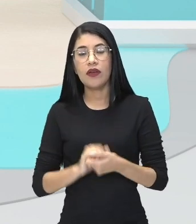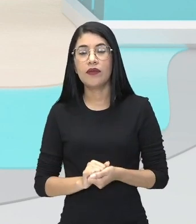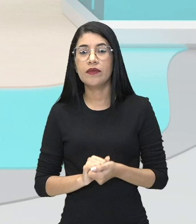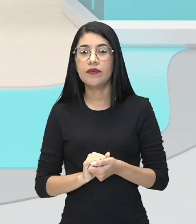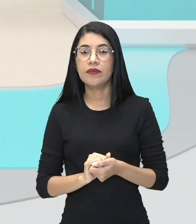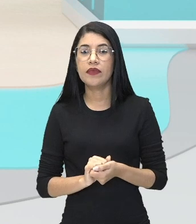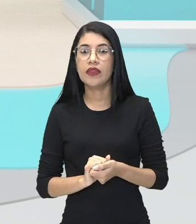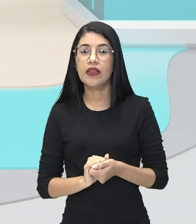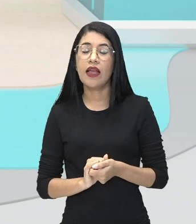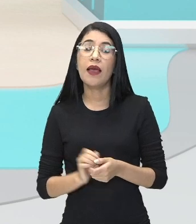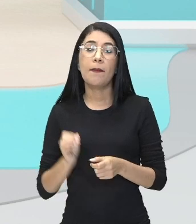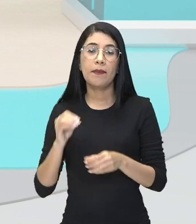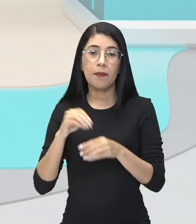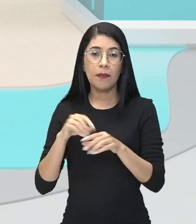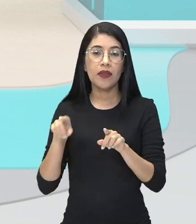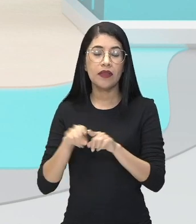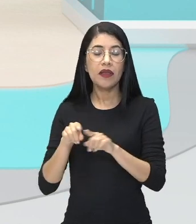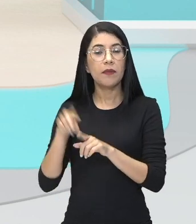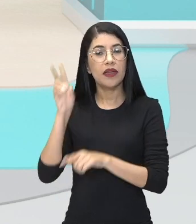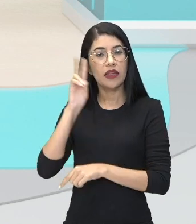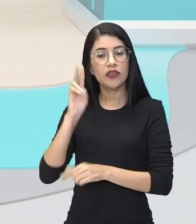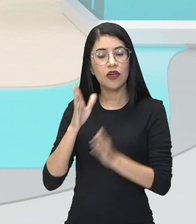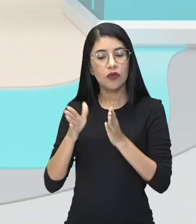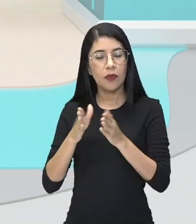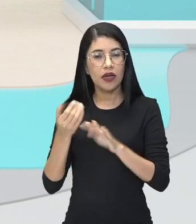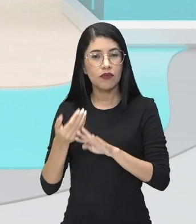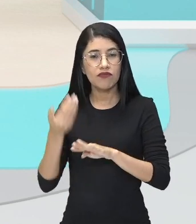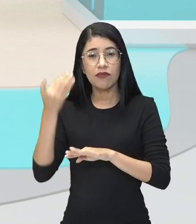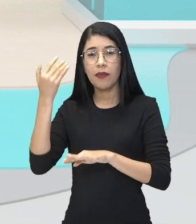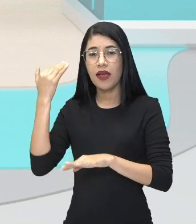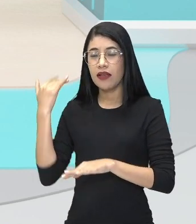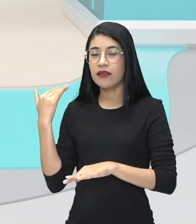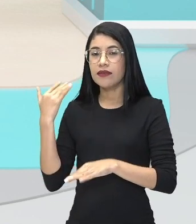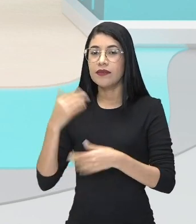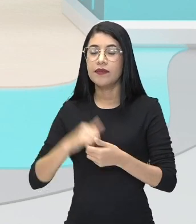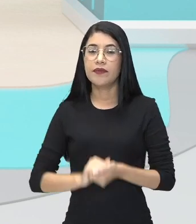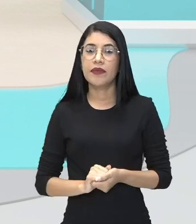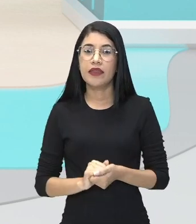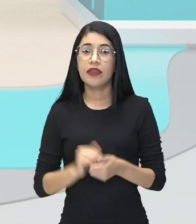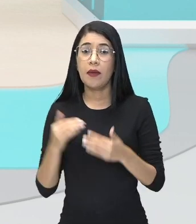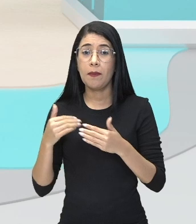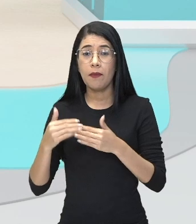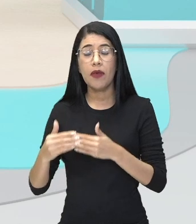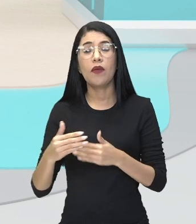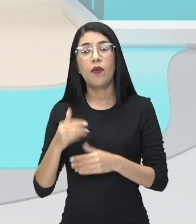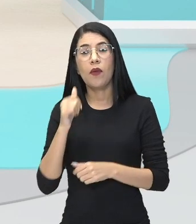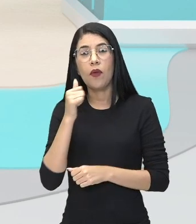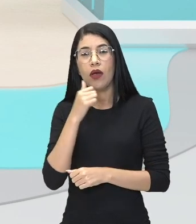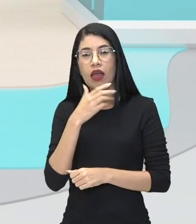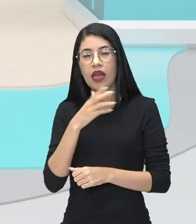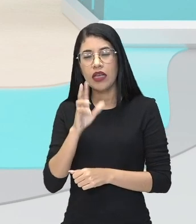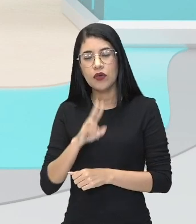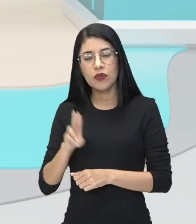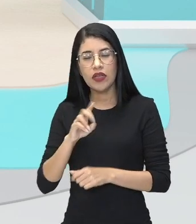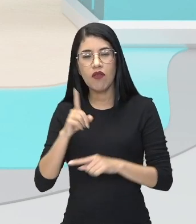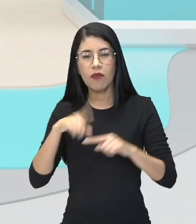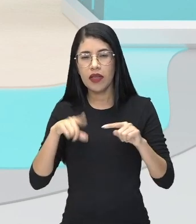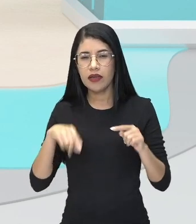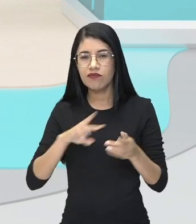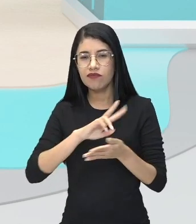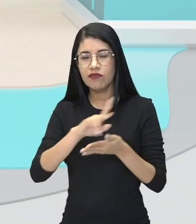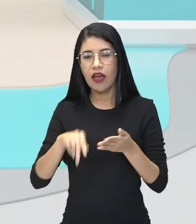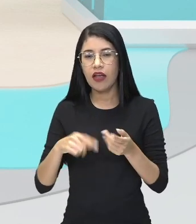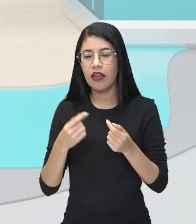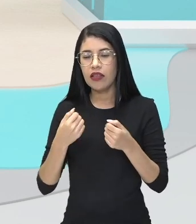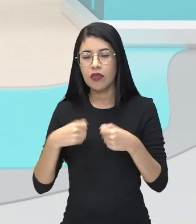de uma história, ele marca um período, certo? E naquele momento o homem, quando fazia seus utensílios, ele não pensava